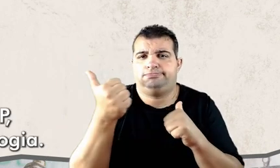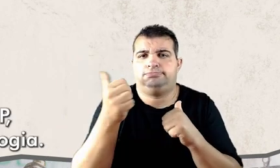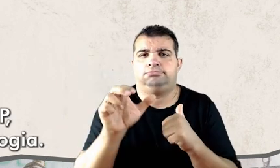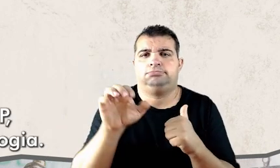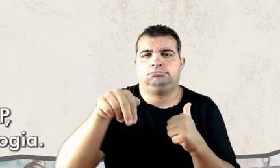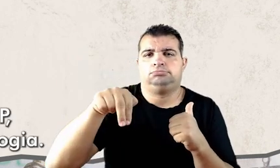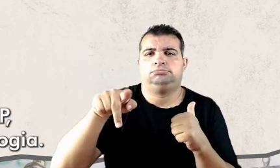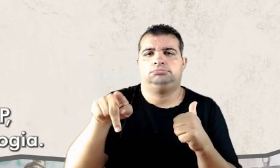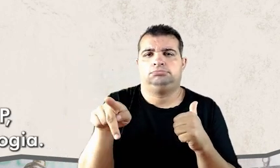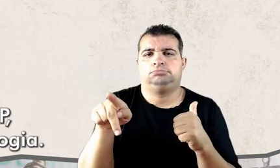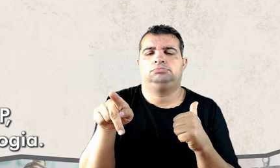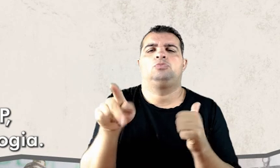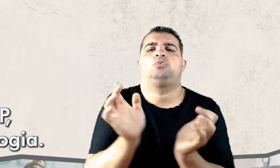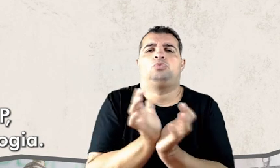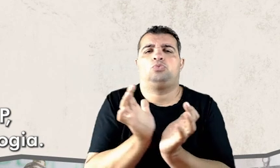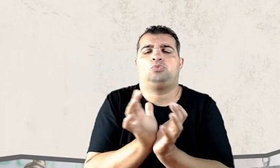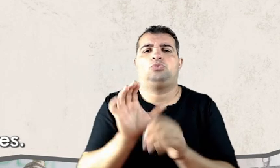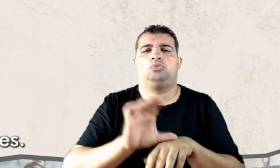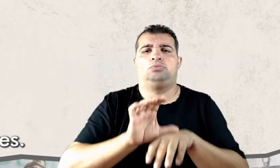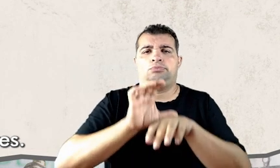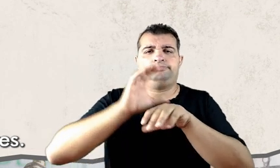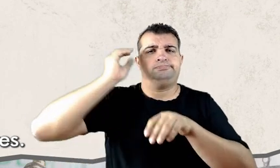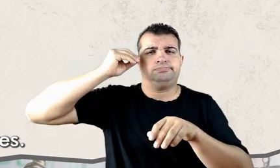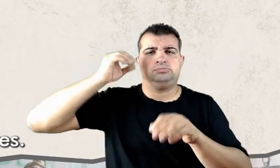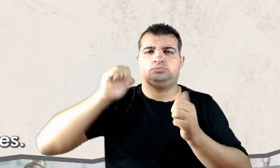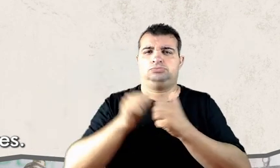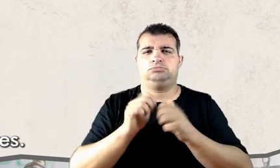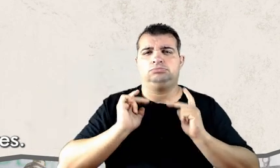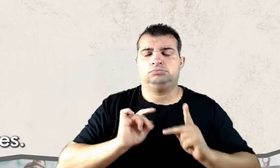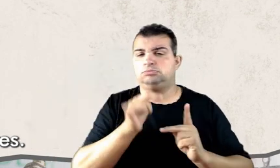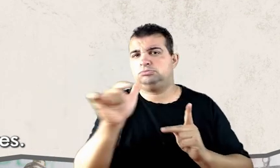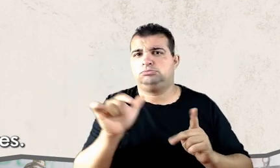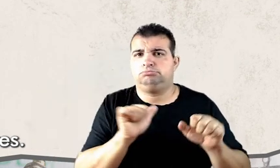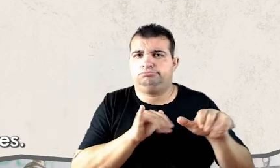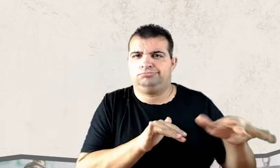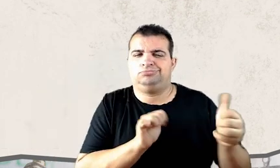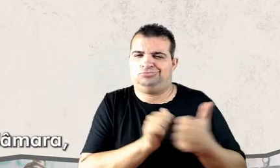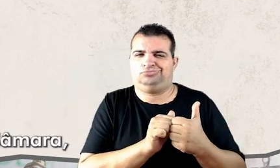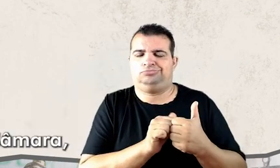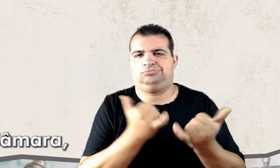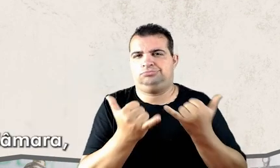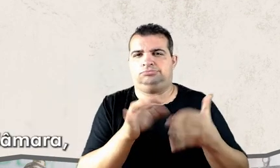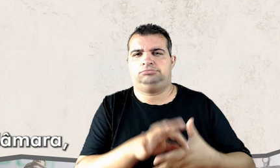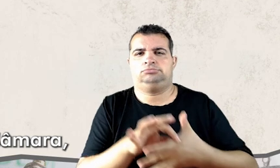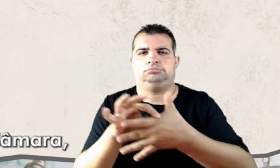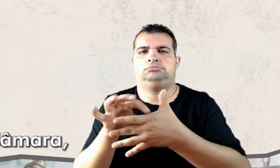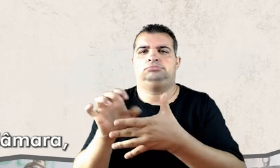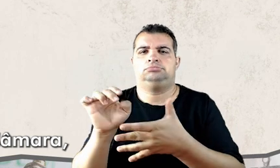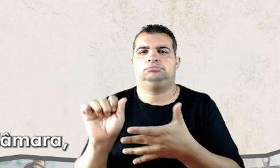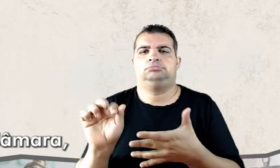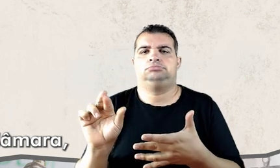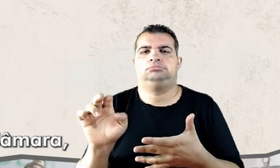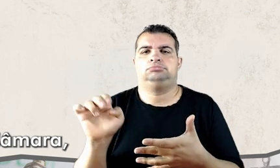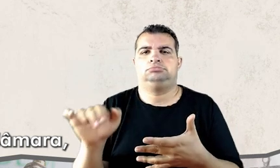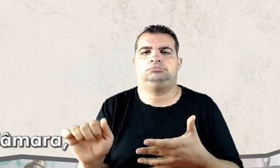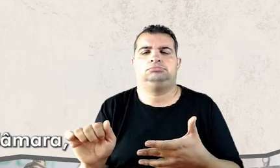do CNP, do Conselho Nacional de Psicologia, e em meio a esses civis havia gente ligada aos militares, né? O vice-líder da Arena,